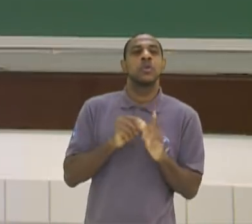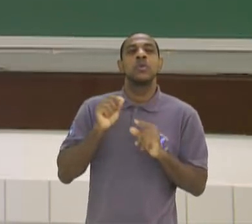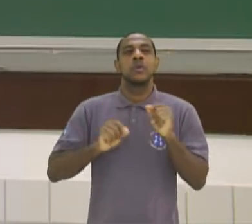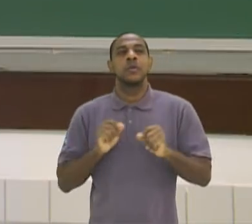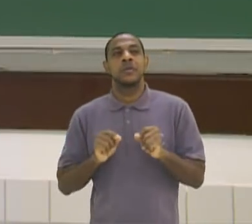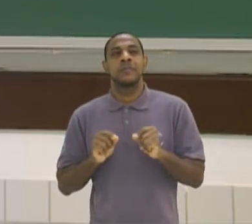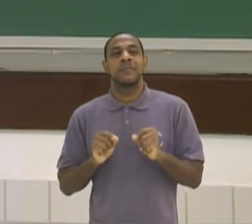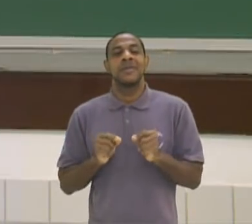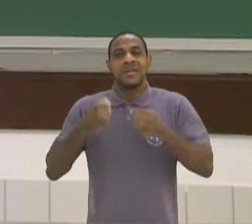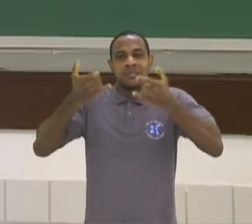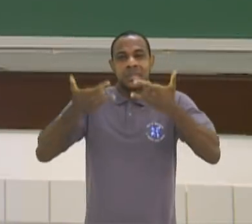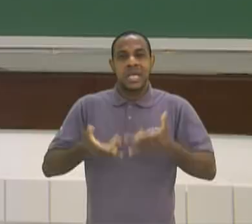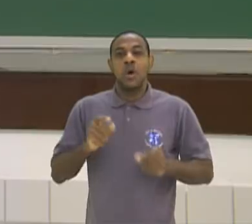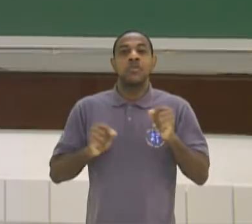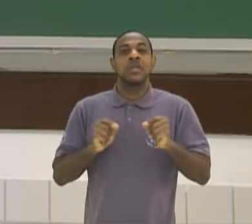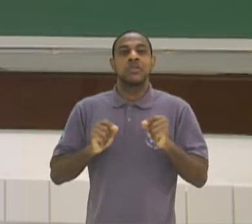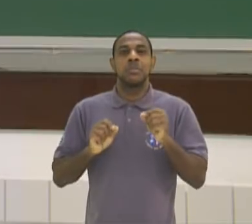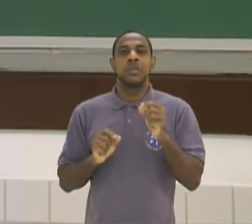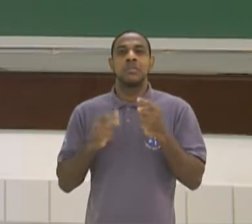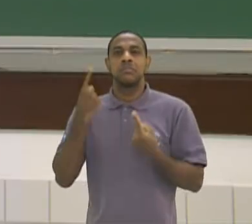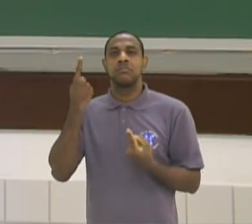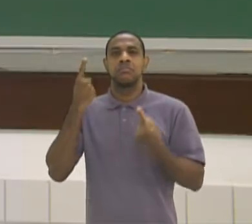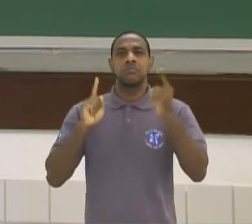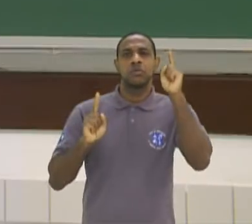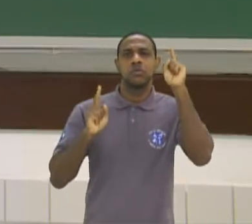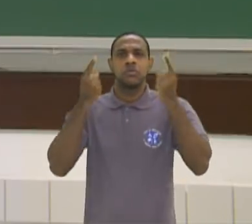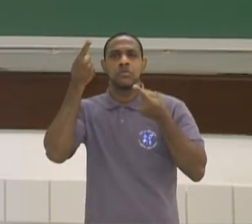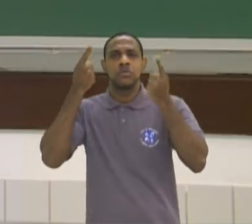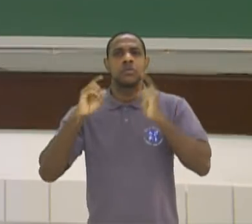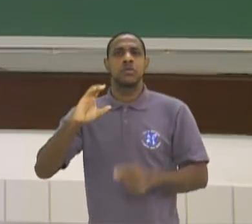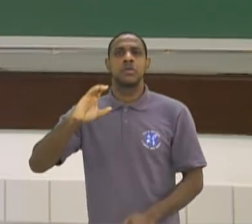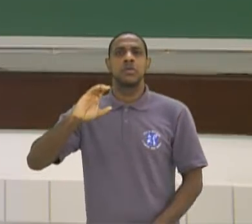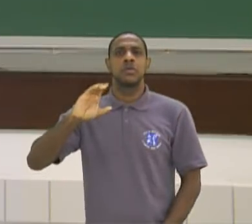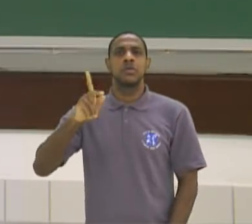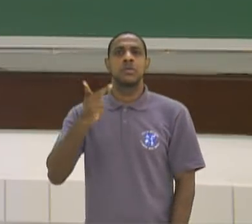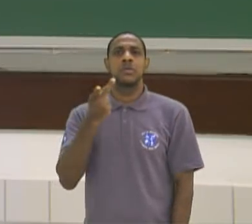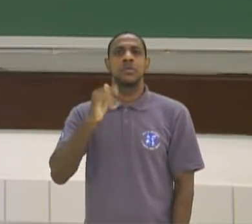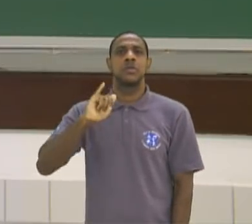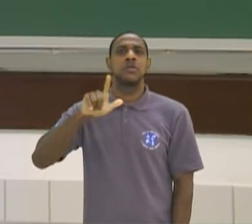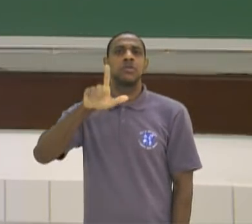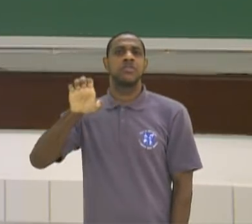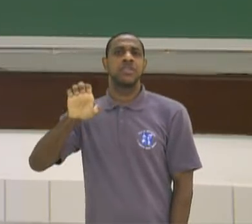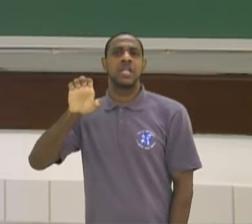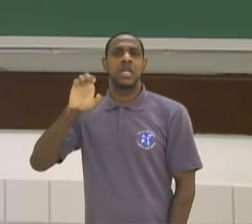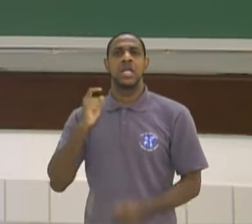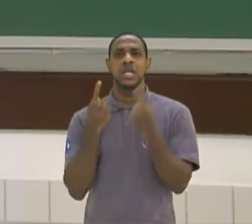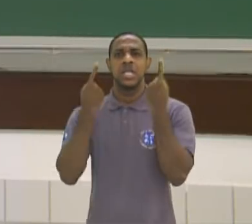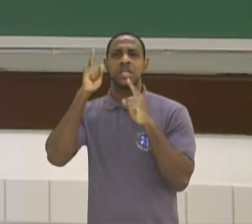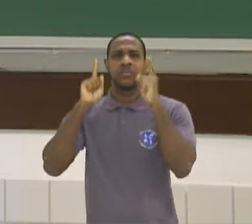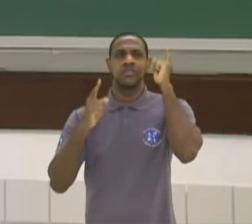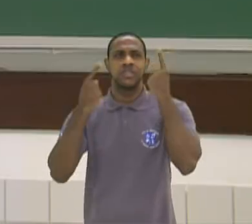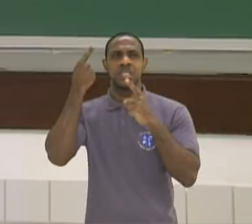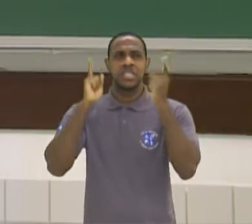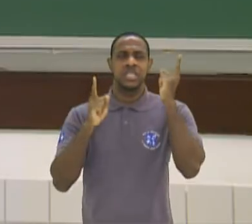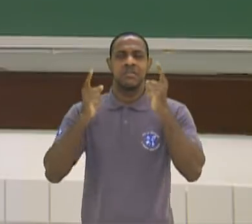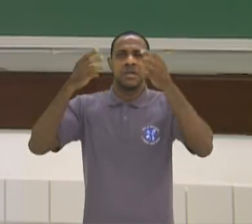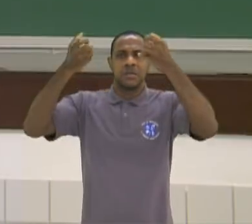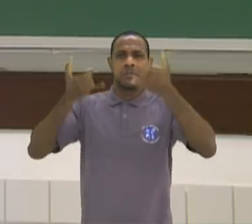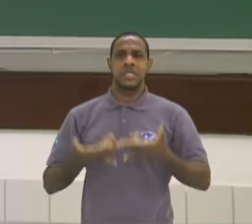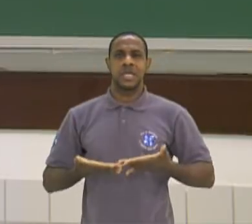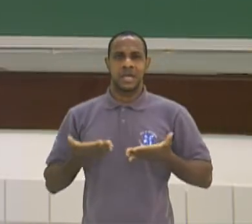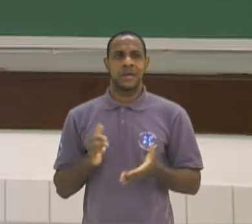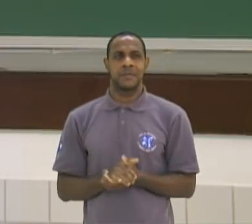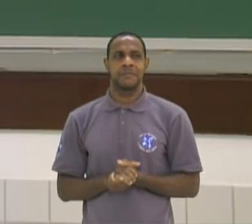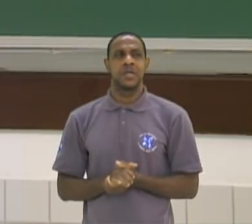o Chile. Ué, estávamos falando de Brasil? Sim, hoje nós vamos falar sobre o caso do Chile